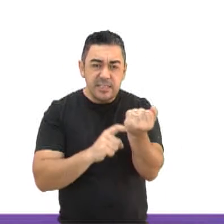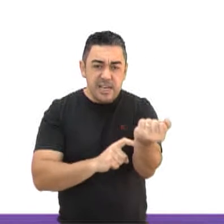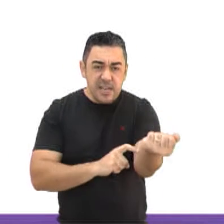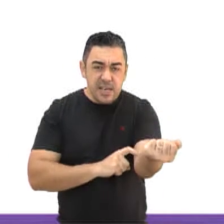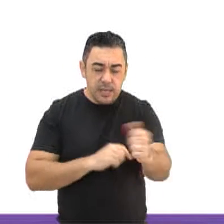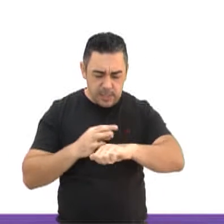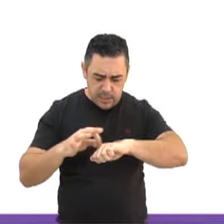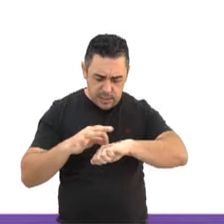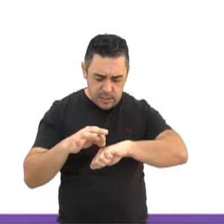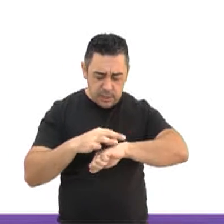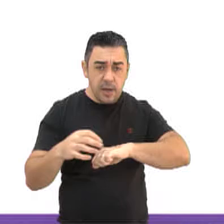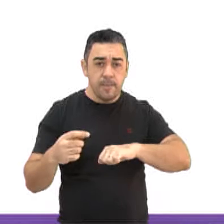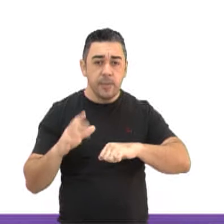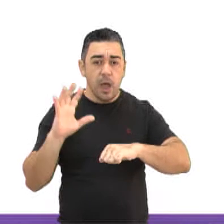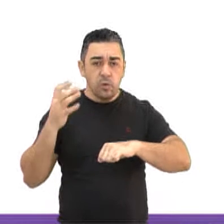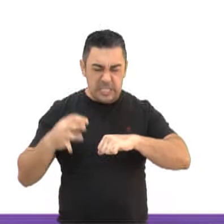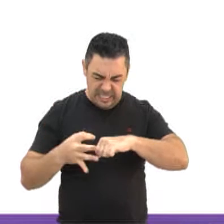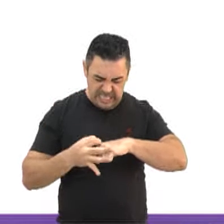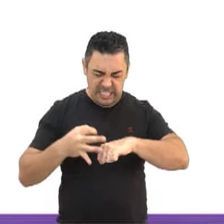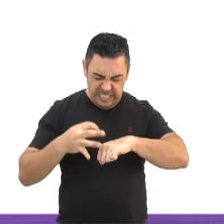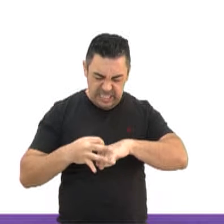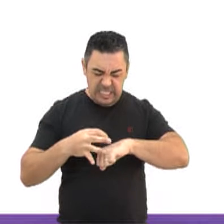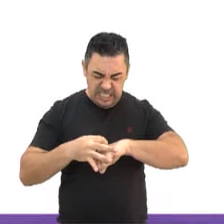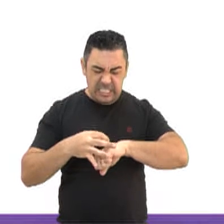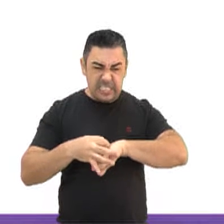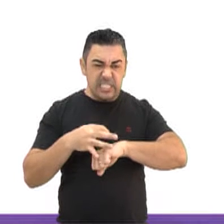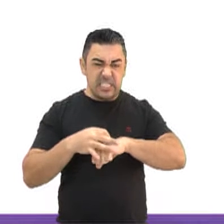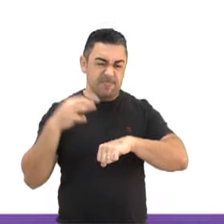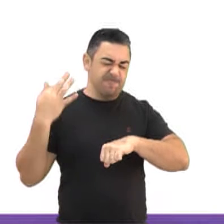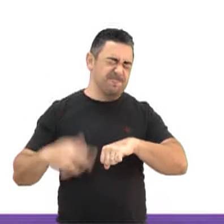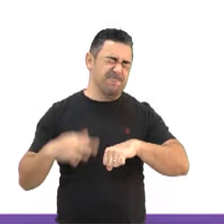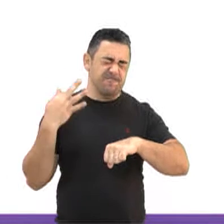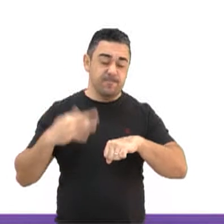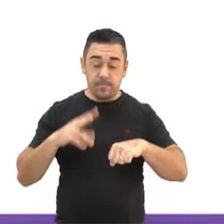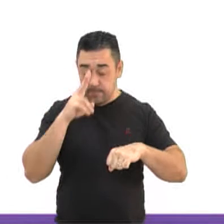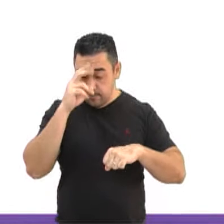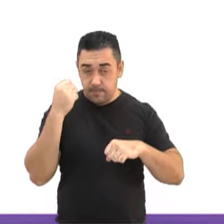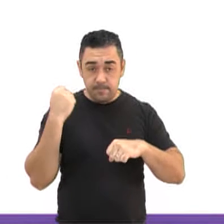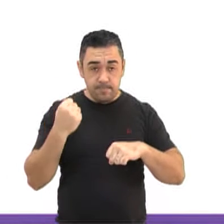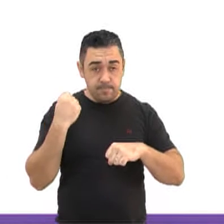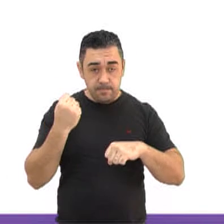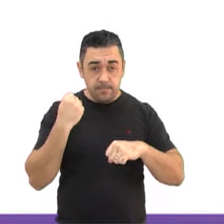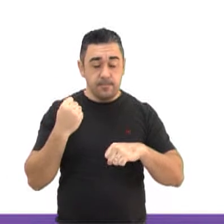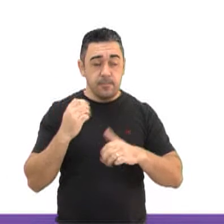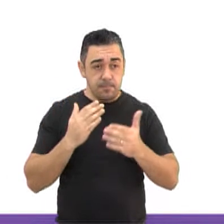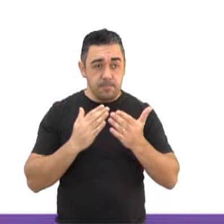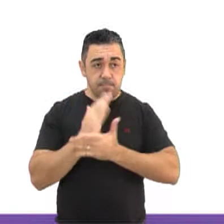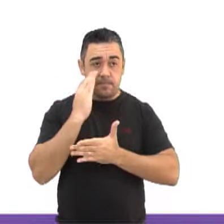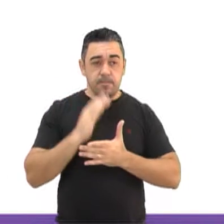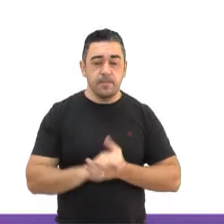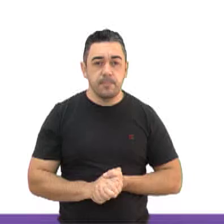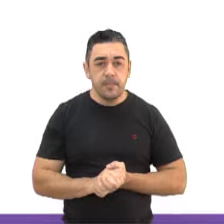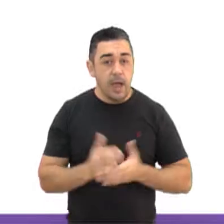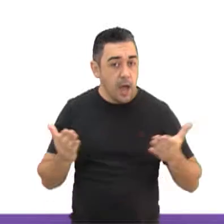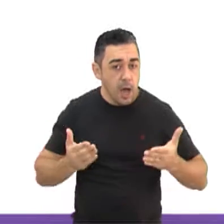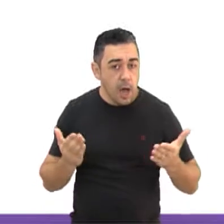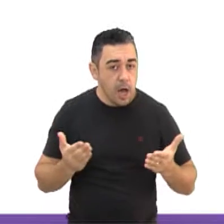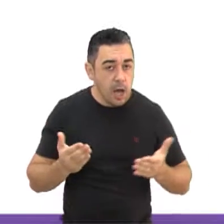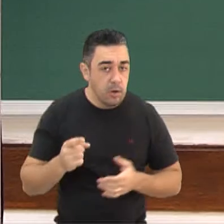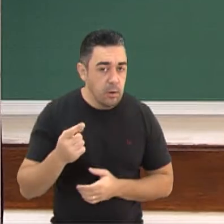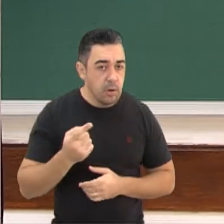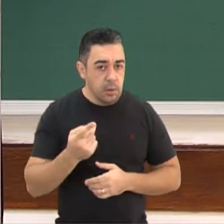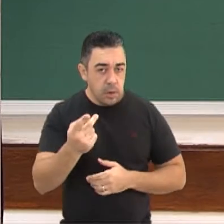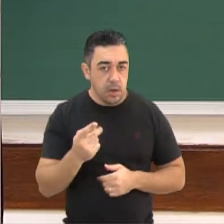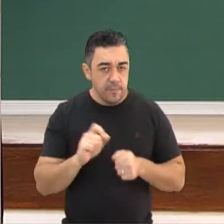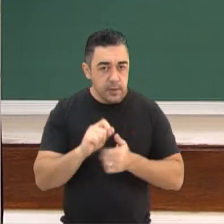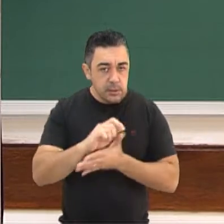para quando tomar as picadas ali, de fato, eles passar por uma provação. Agora, nós